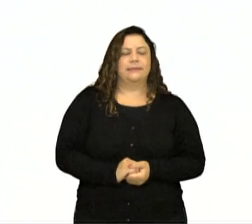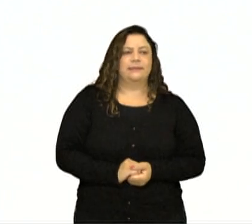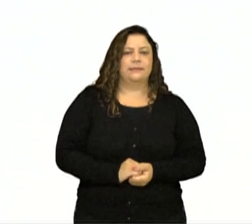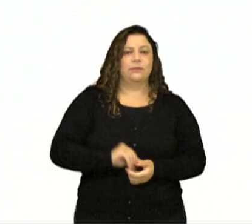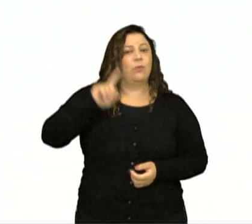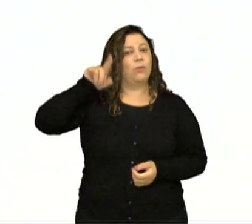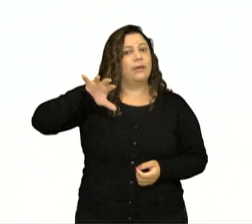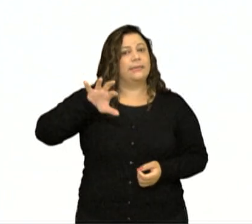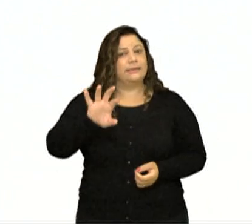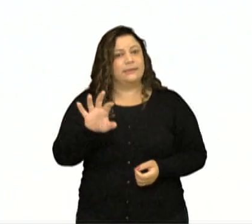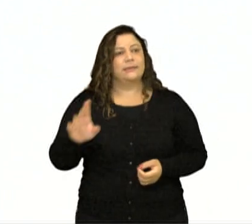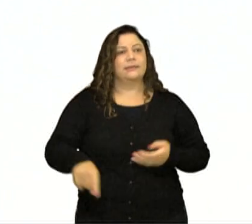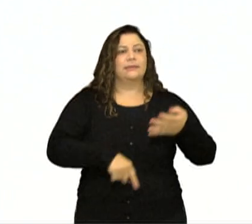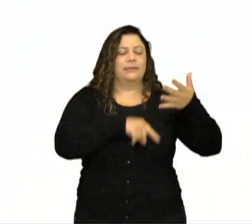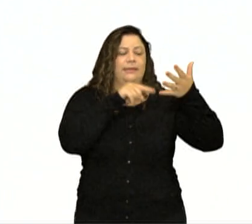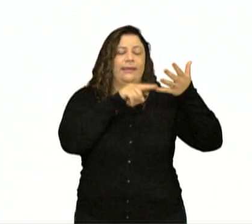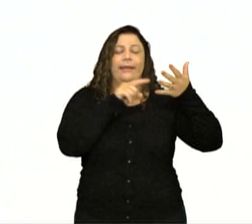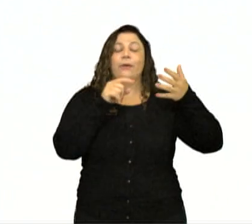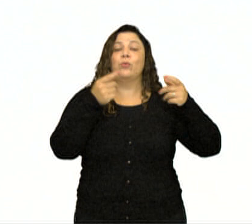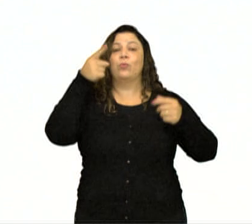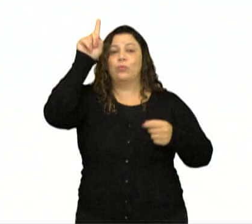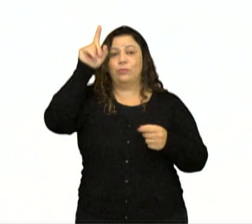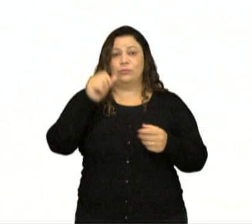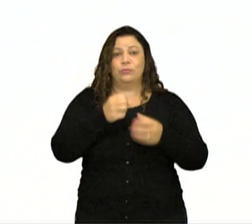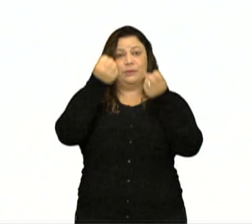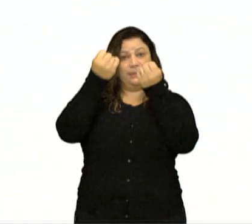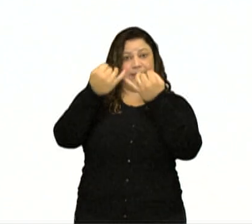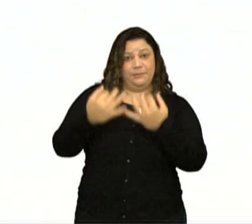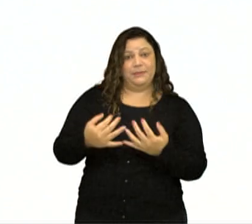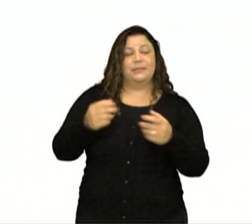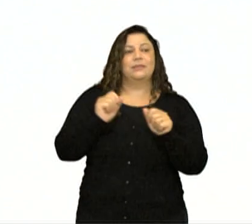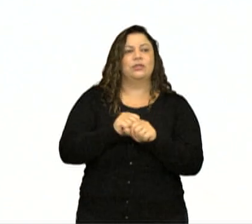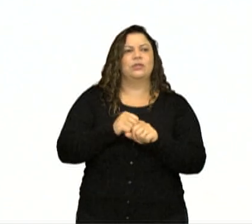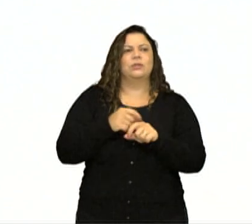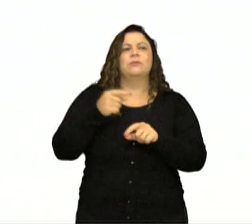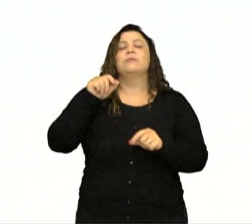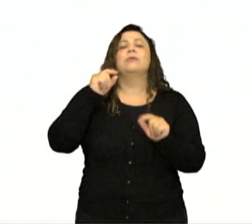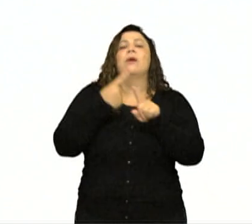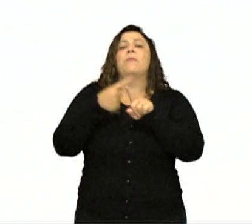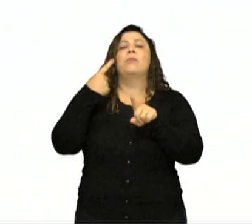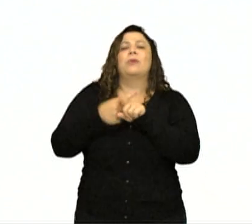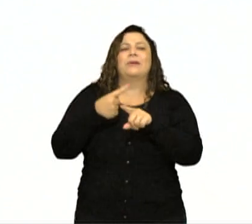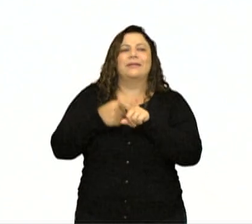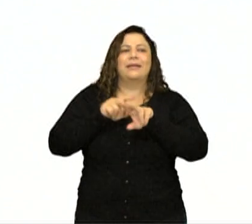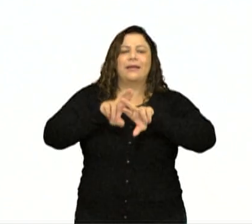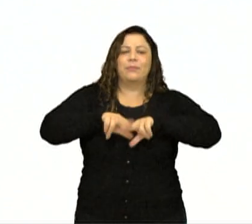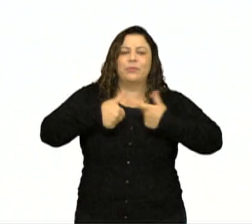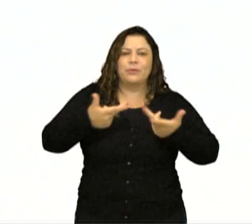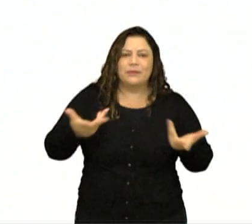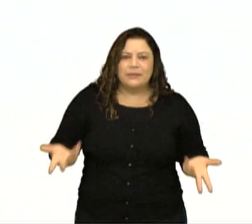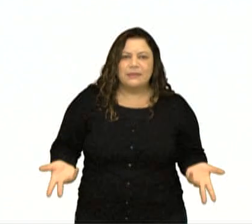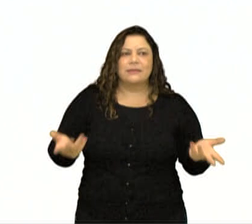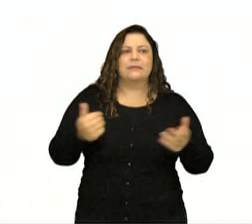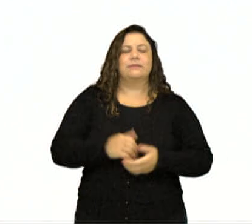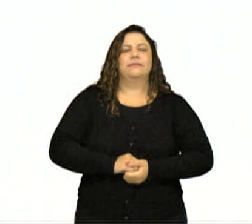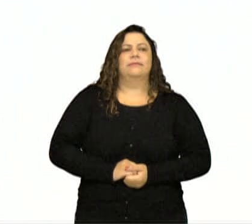assim. Explicativas: o que, o porquê, o pois antes do verbo, o